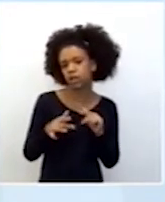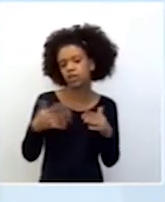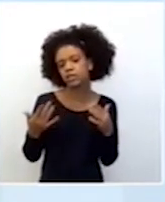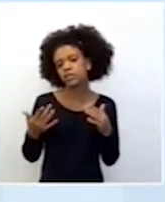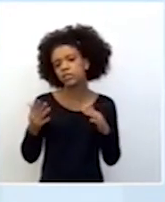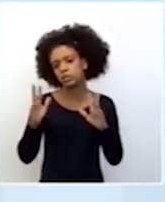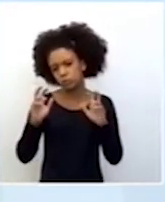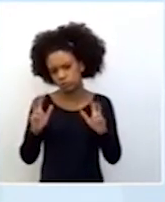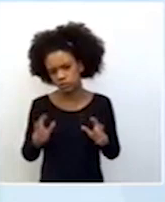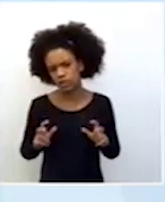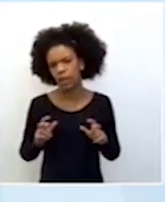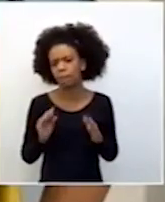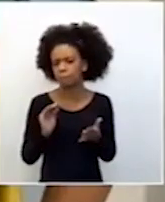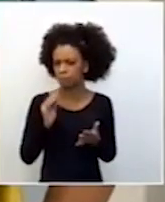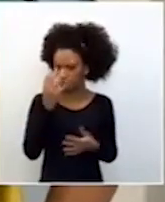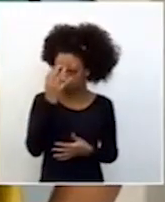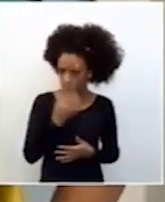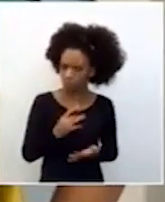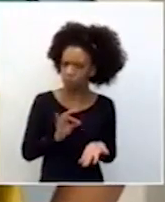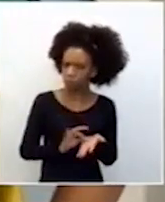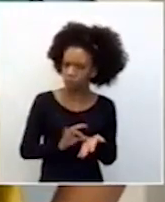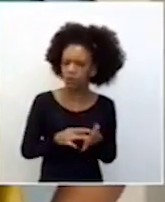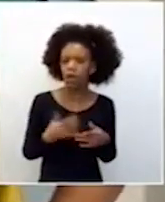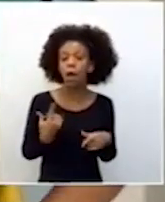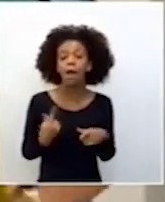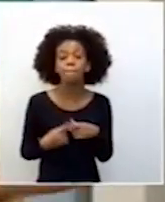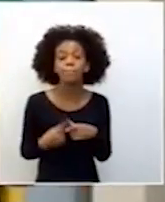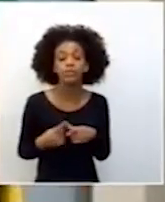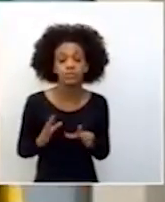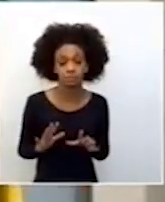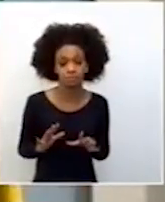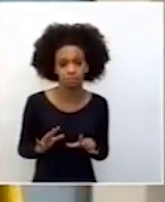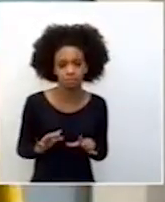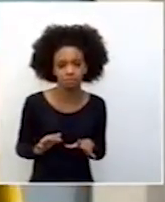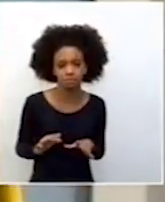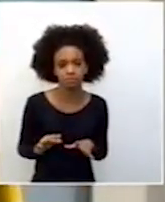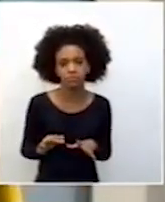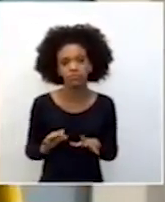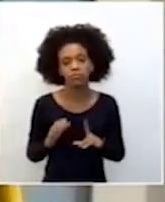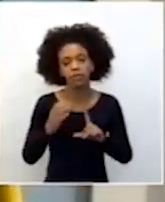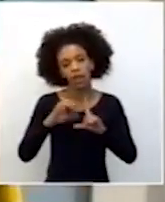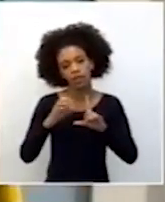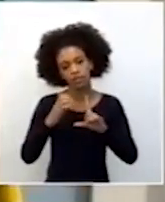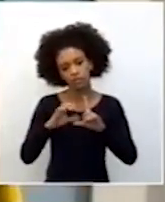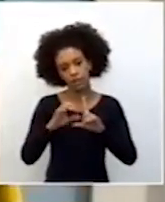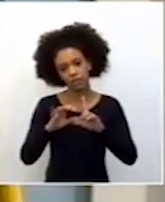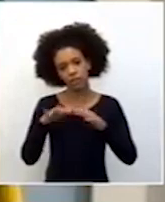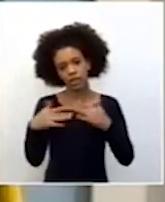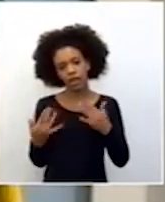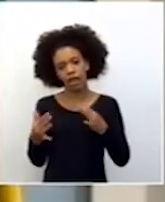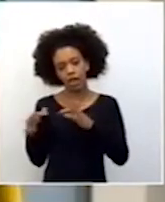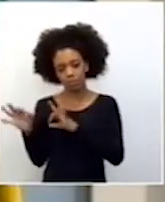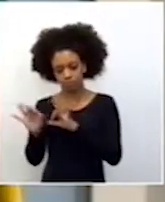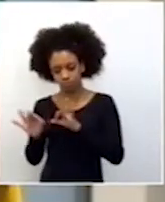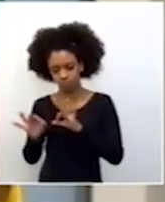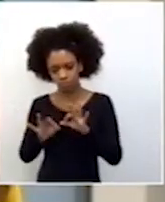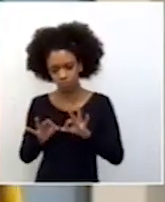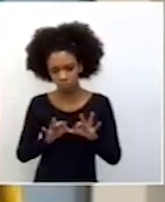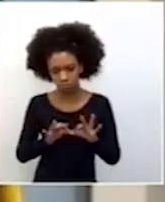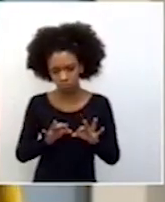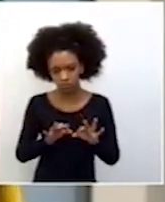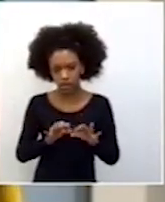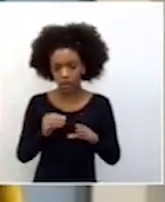maior seriedade. Isso porque, gente, a charge, ela é veiculada muito dentro